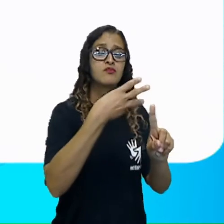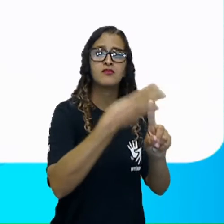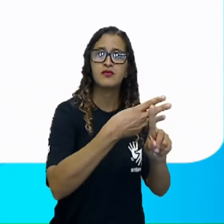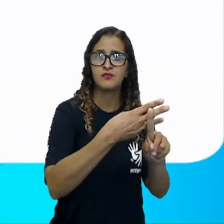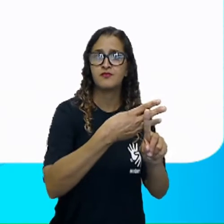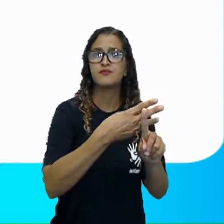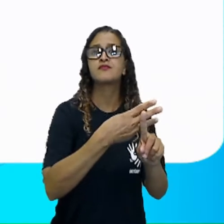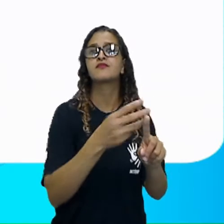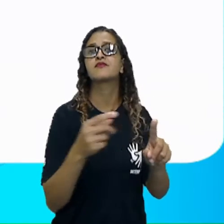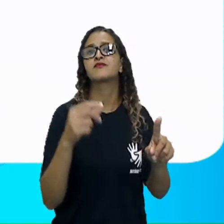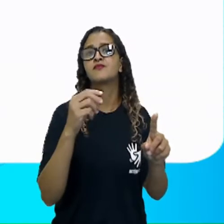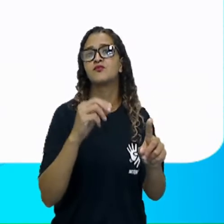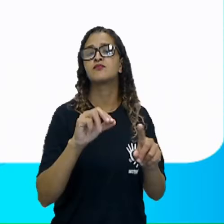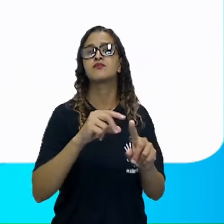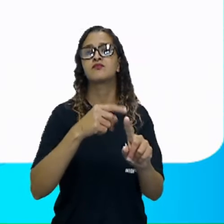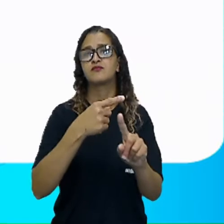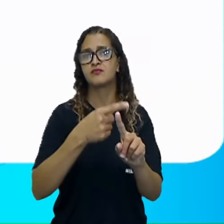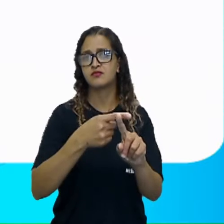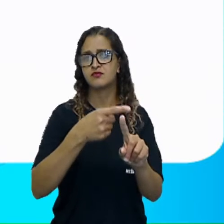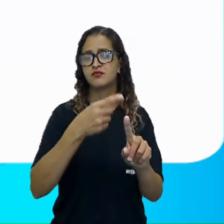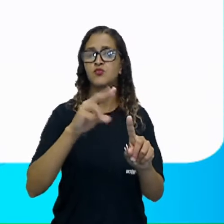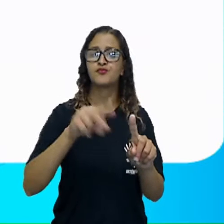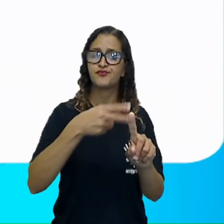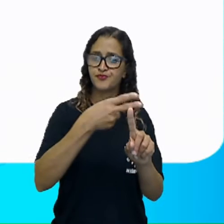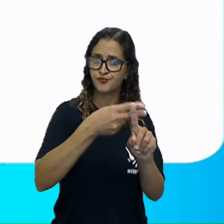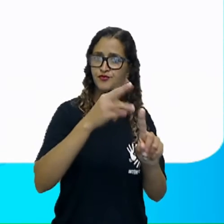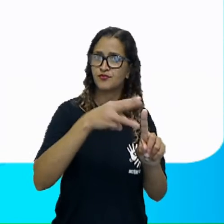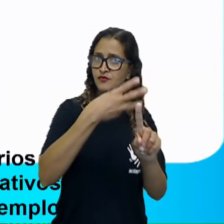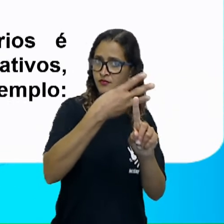o dobro, o triplo.